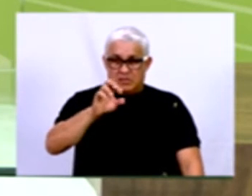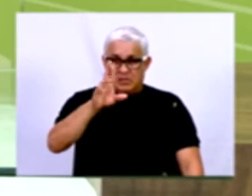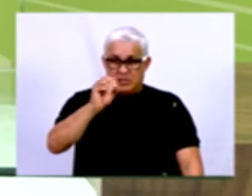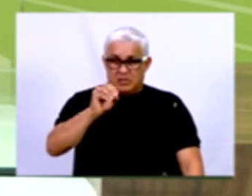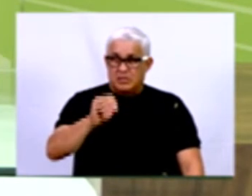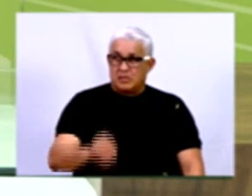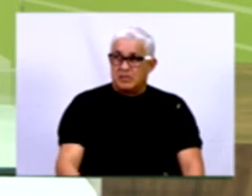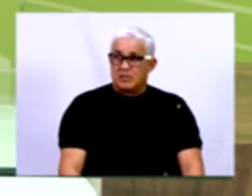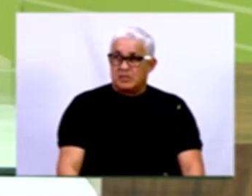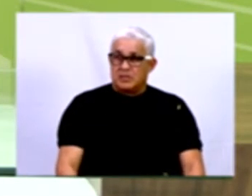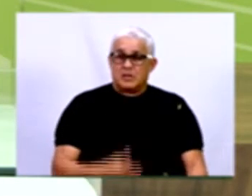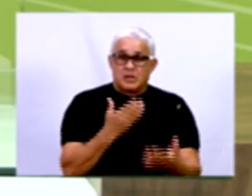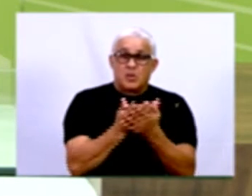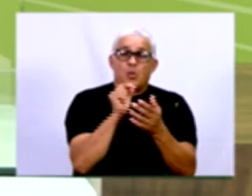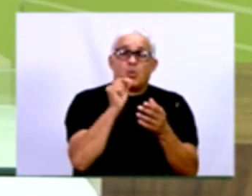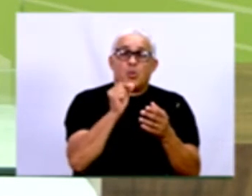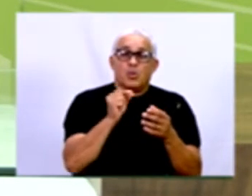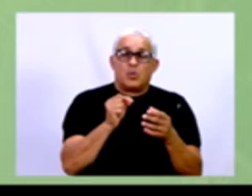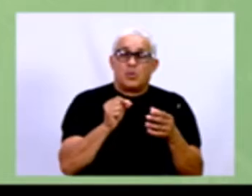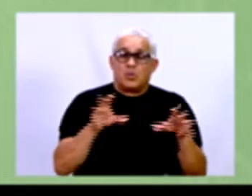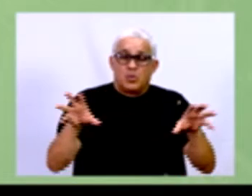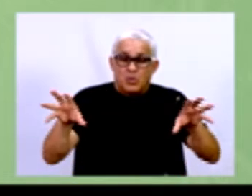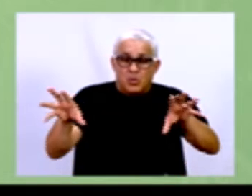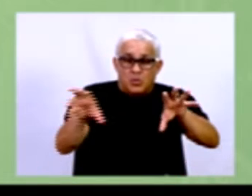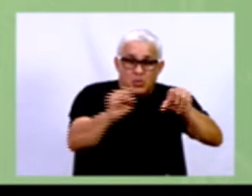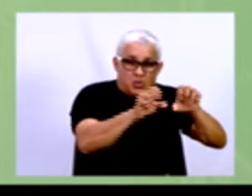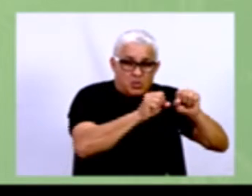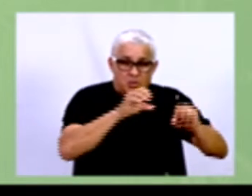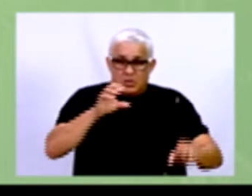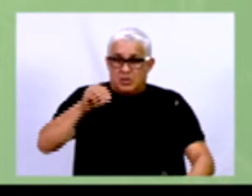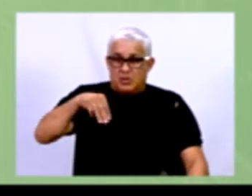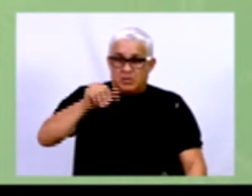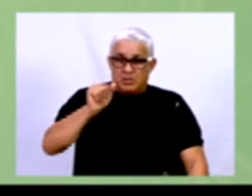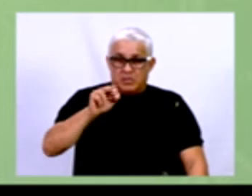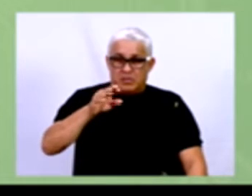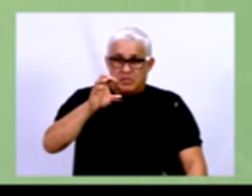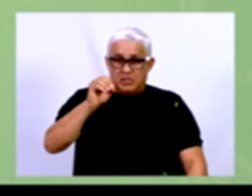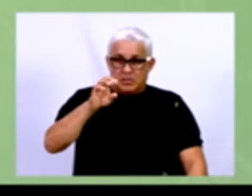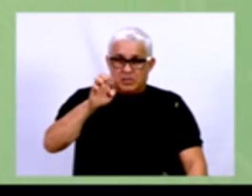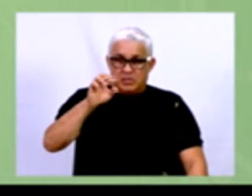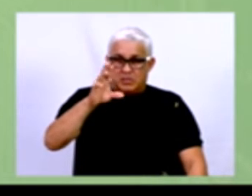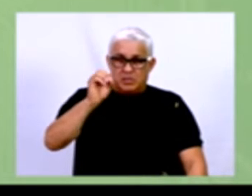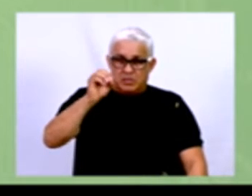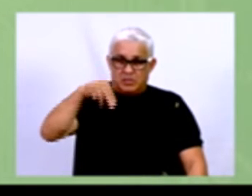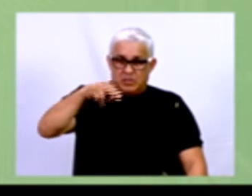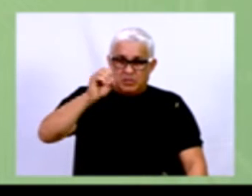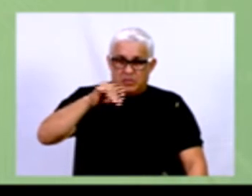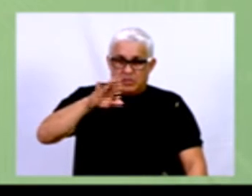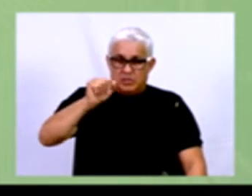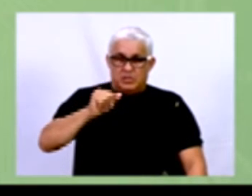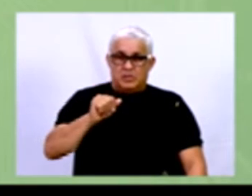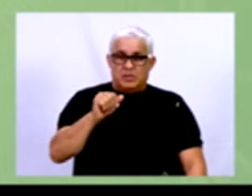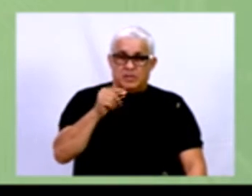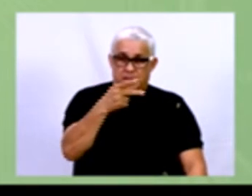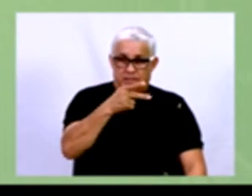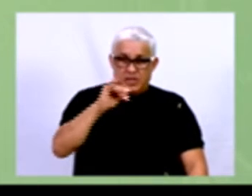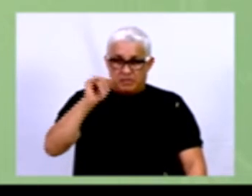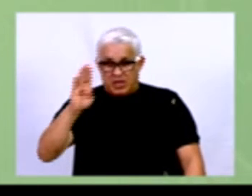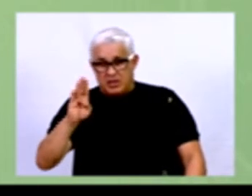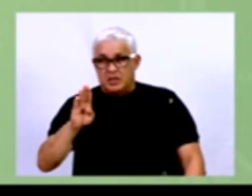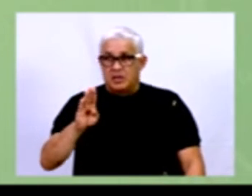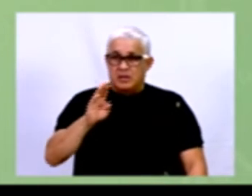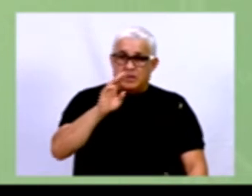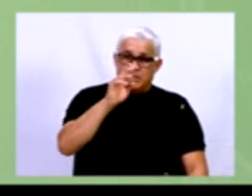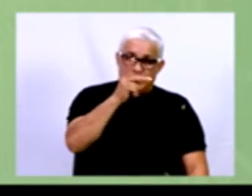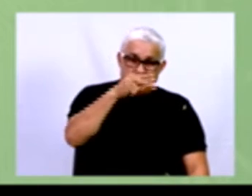vai fazer o estudo dos chamados agregados macroeconômicos. A gente chama de agregado macroeconômico o PIB, o PNB, a renda nacional,